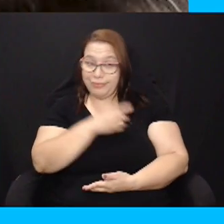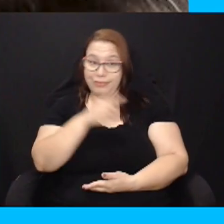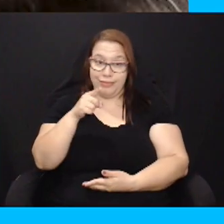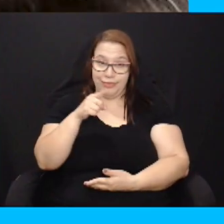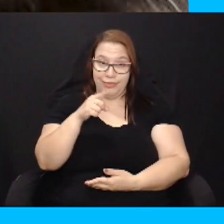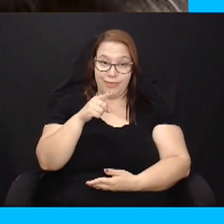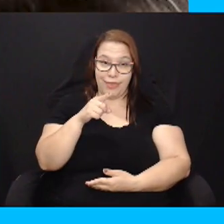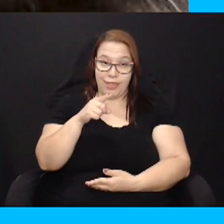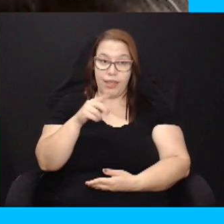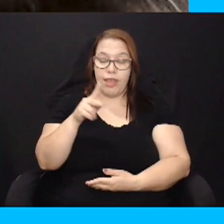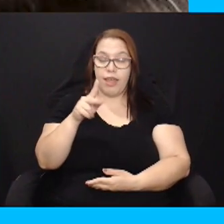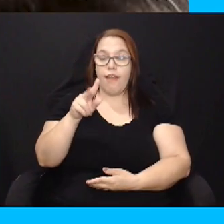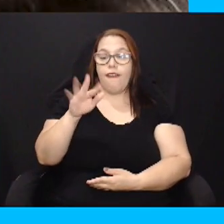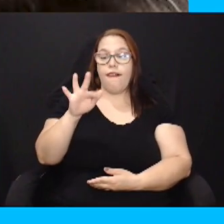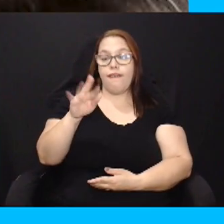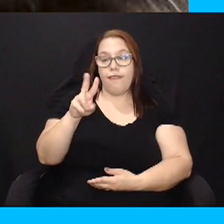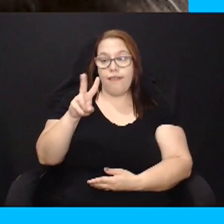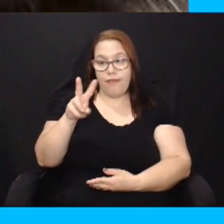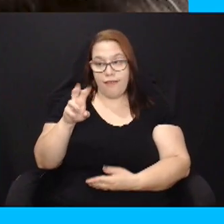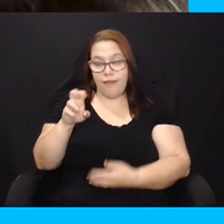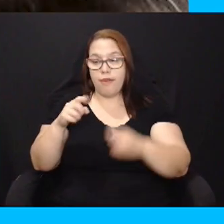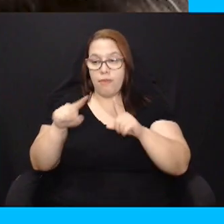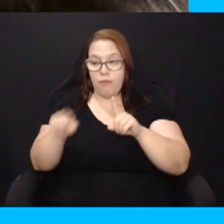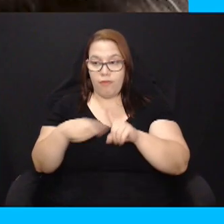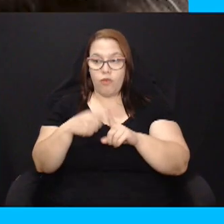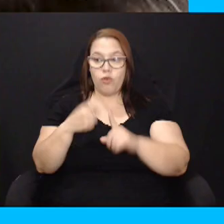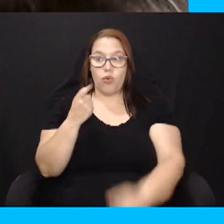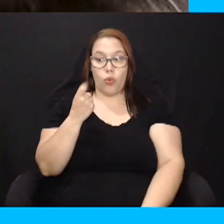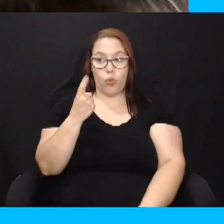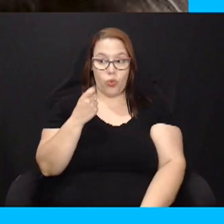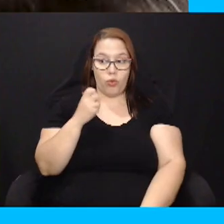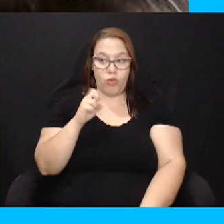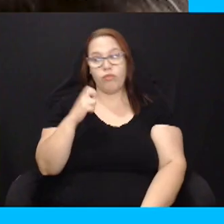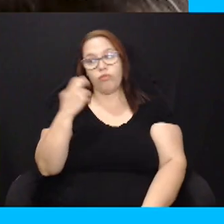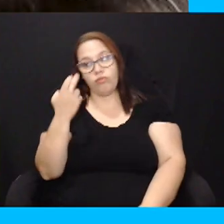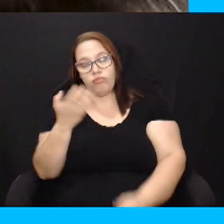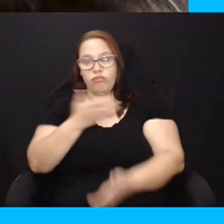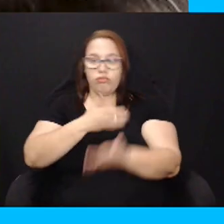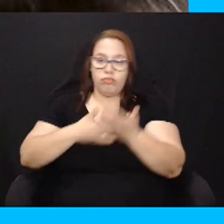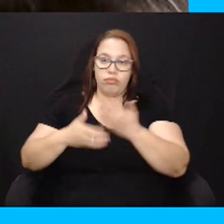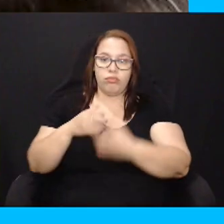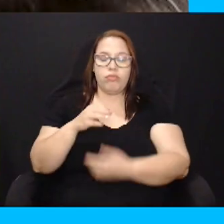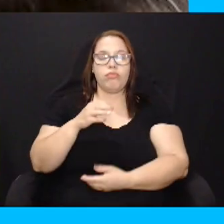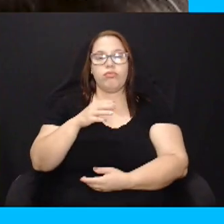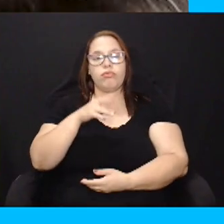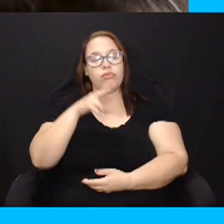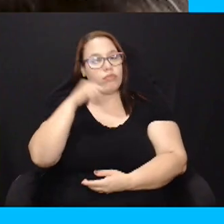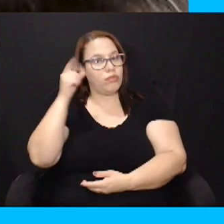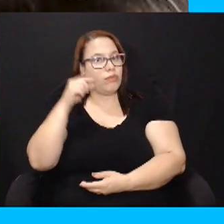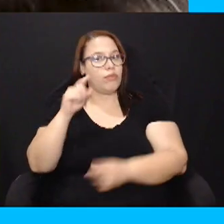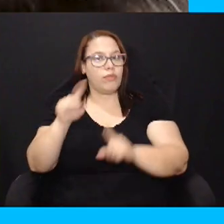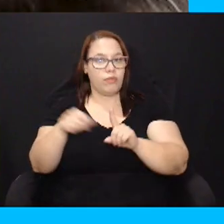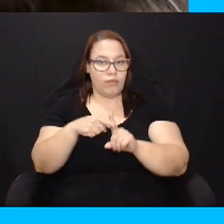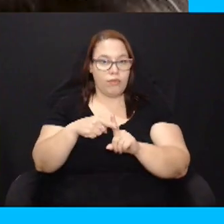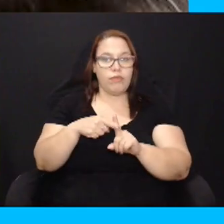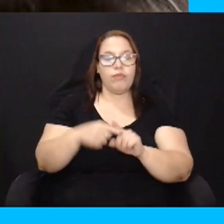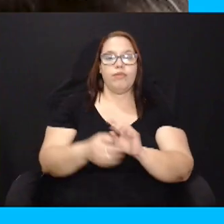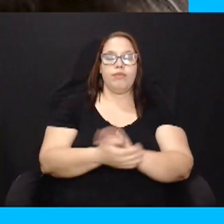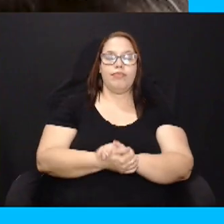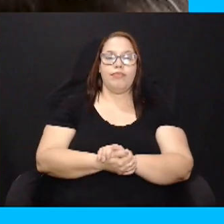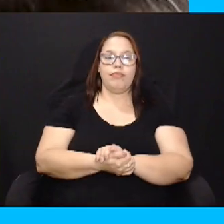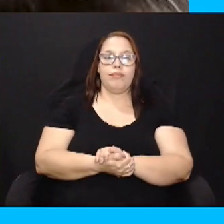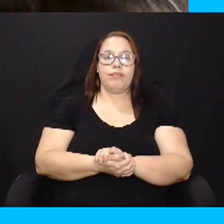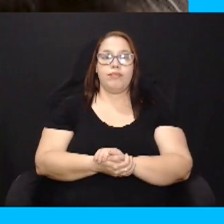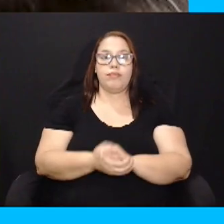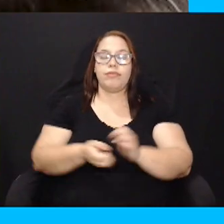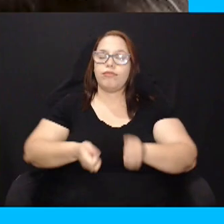positivo, então precisa ser filho único ou conviver com outros gatinhos positivos. Se você quer transbordar a